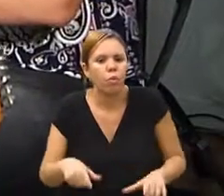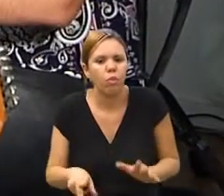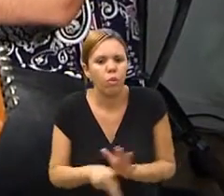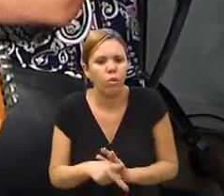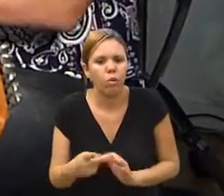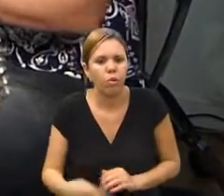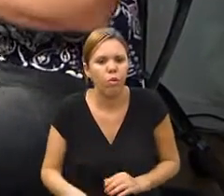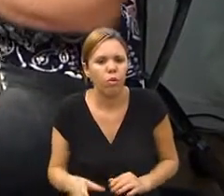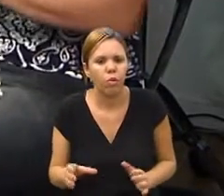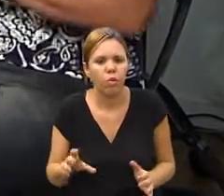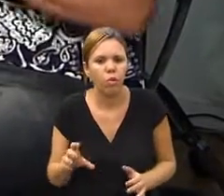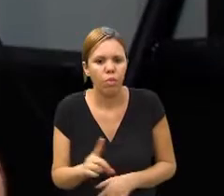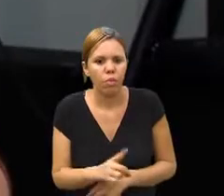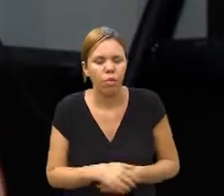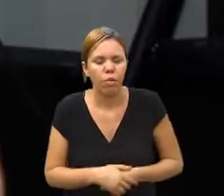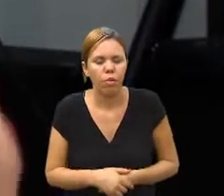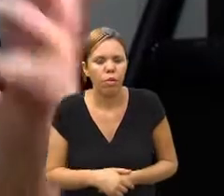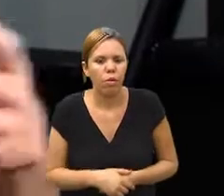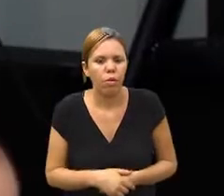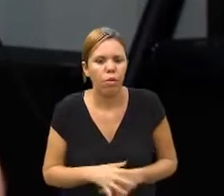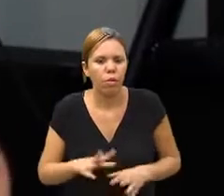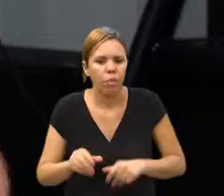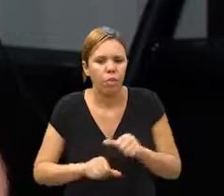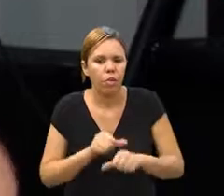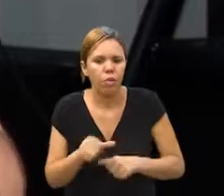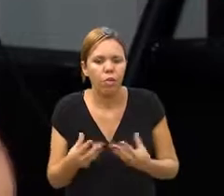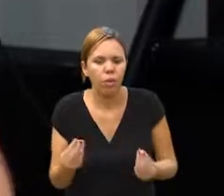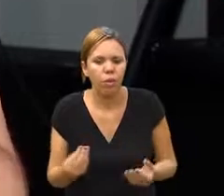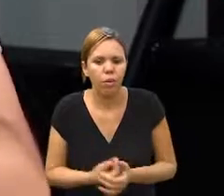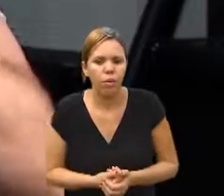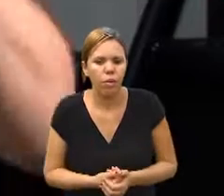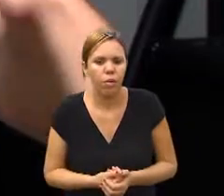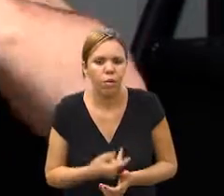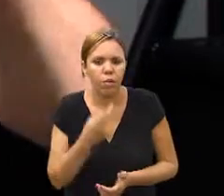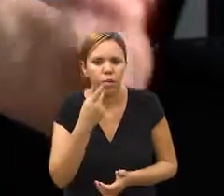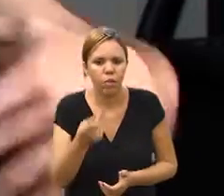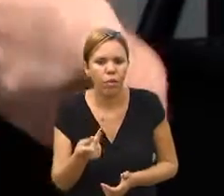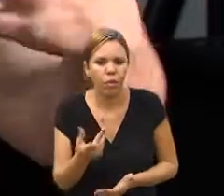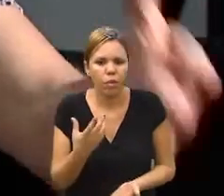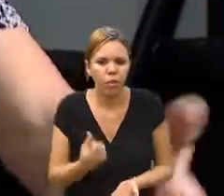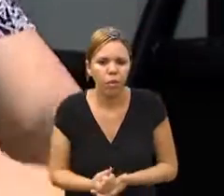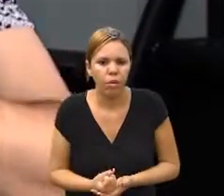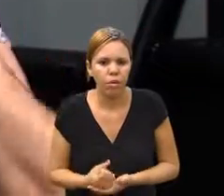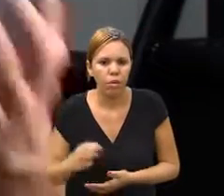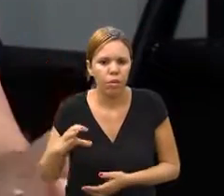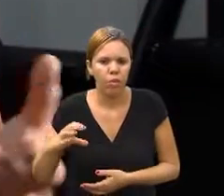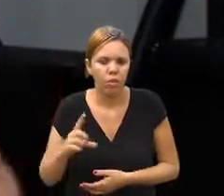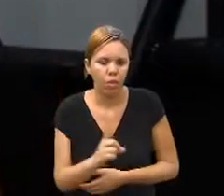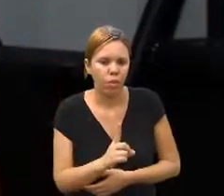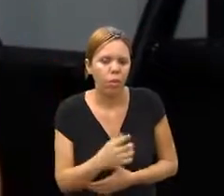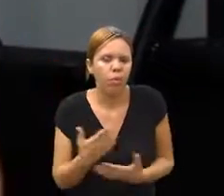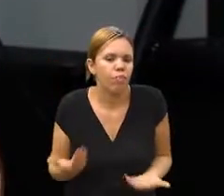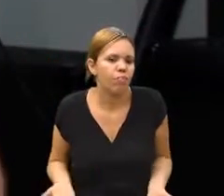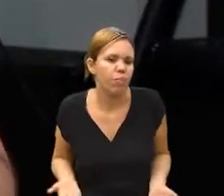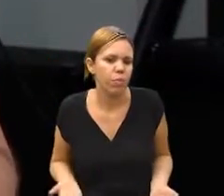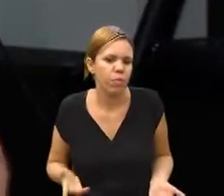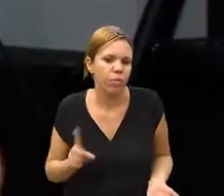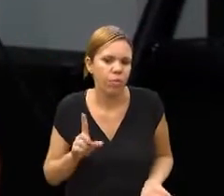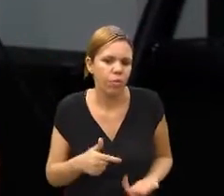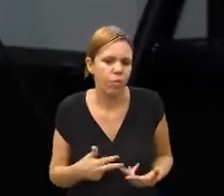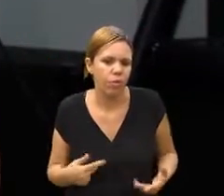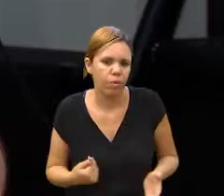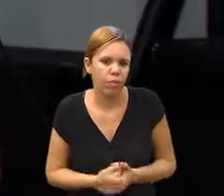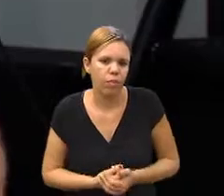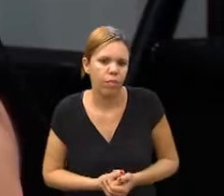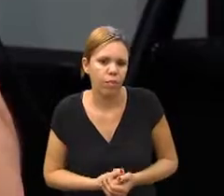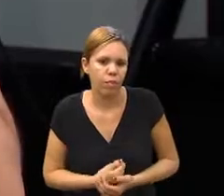ouvir meu próprio CD, né? Então, tudo mudou tanto que até falar, gravar um CD, gravar um disco, é uma coisa